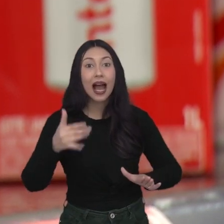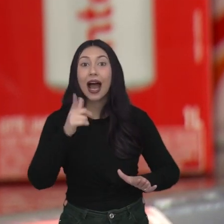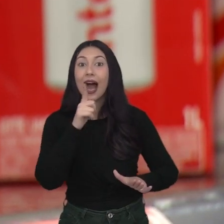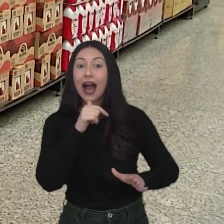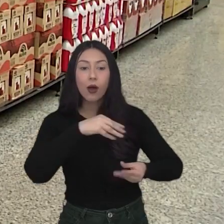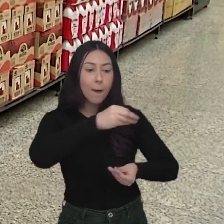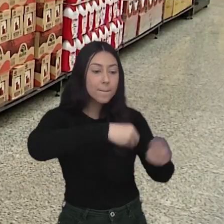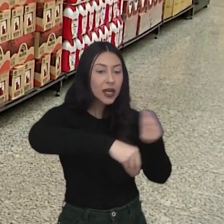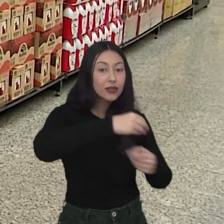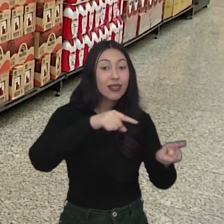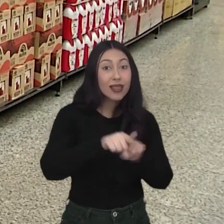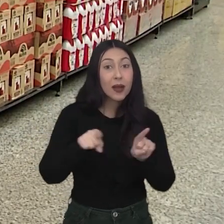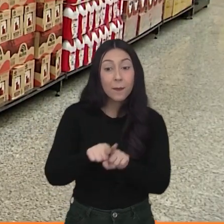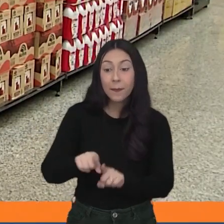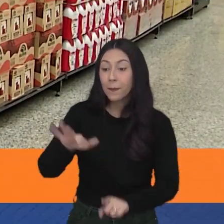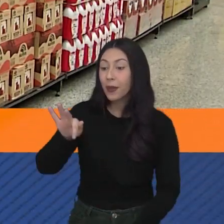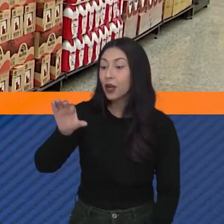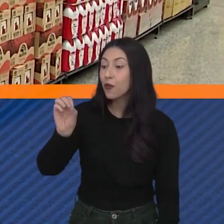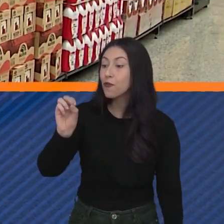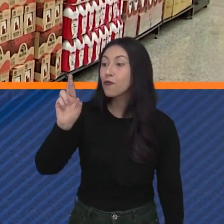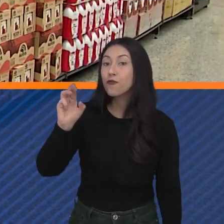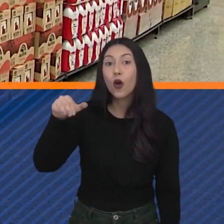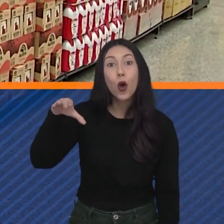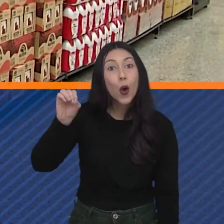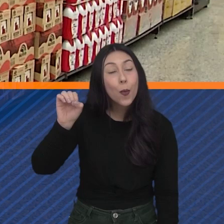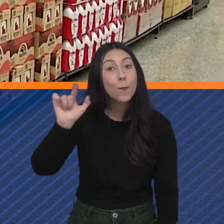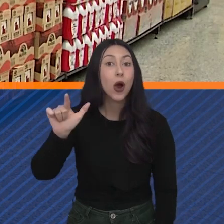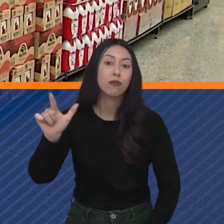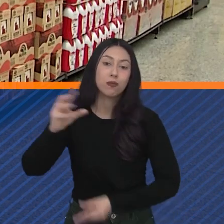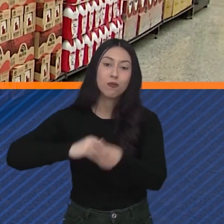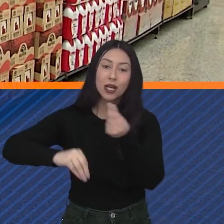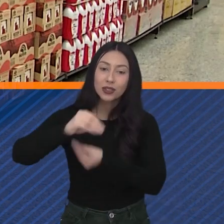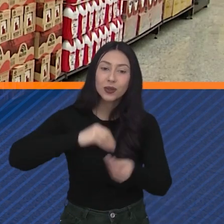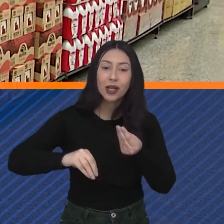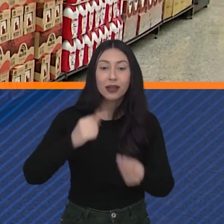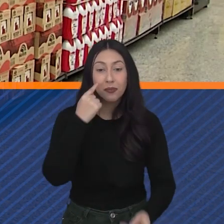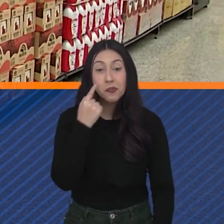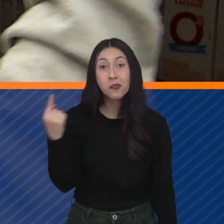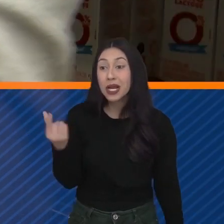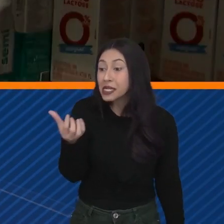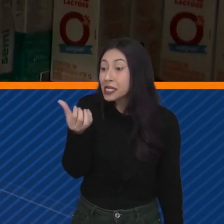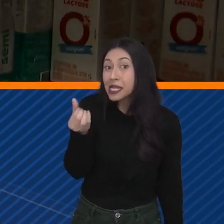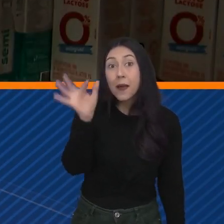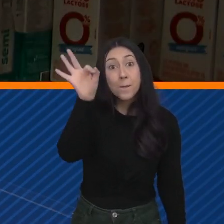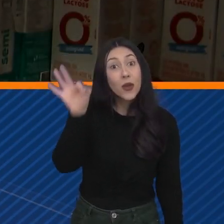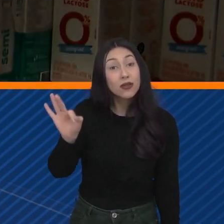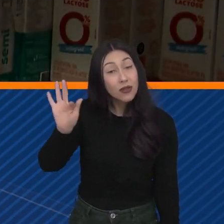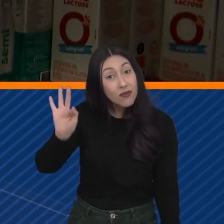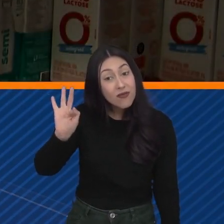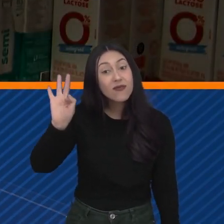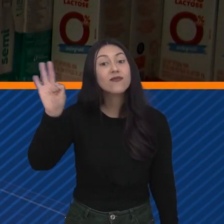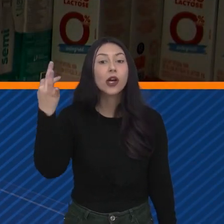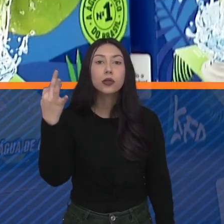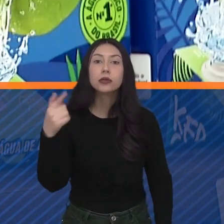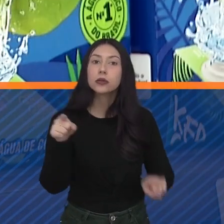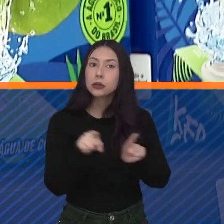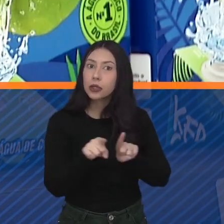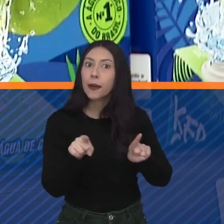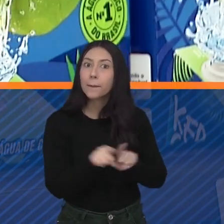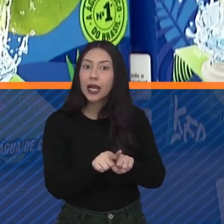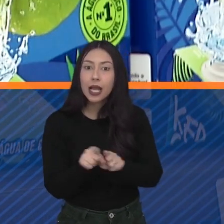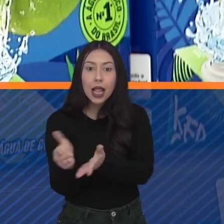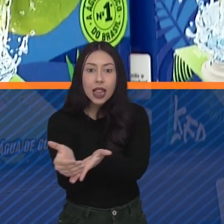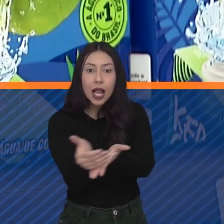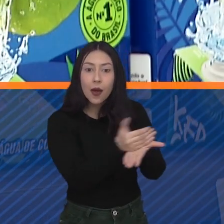até formaldeído. No ano passado, 6% do leite pasteurizado fiscalizado no Brasil estavam fora da